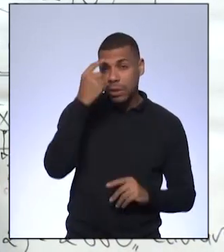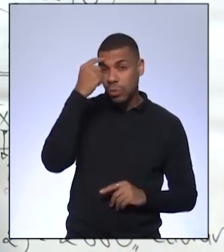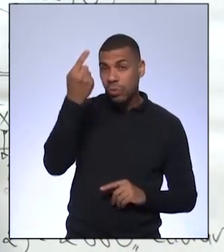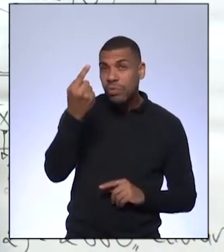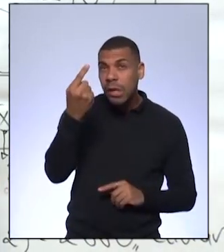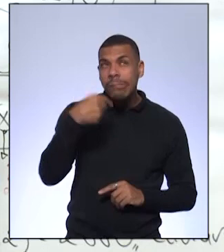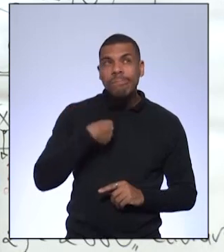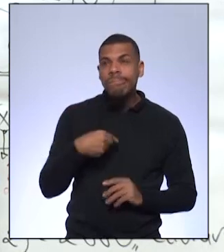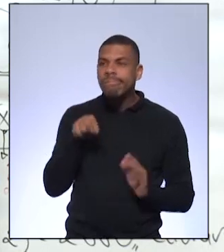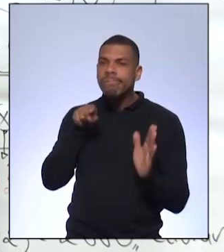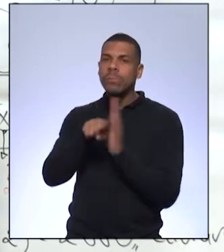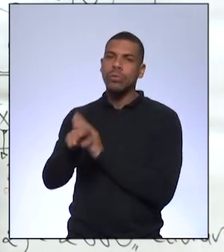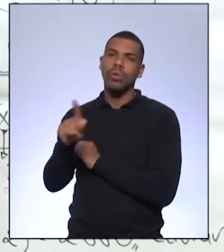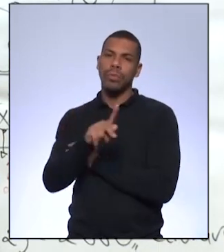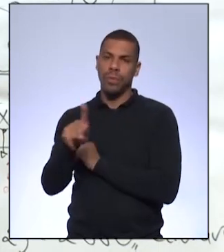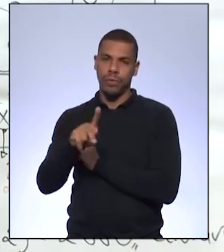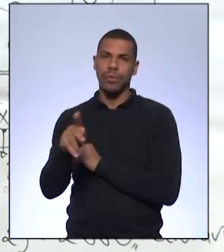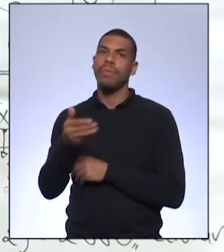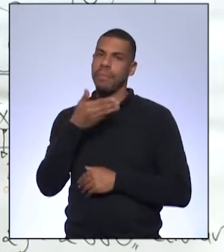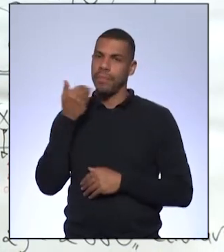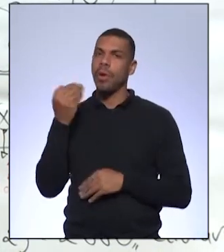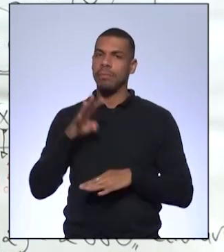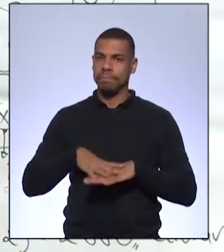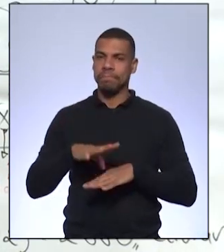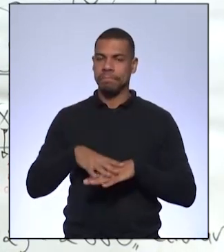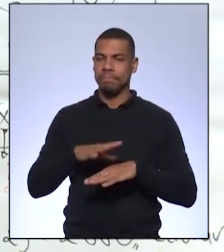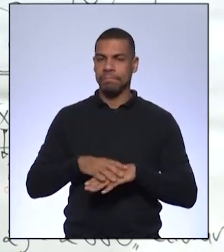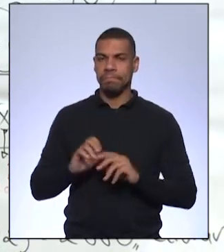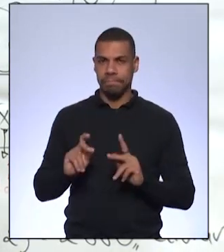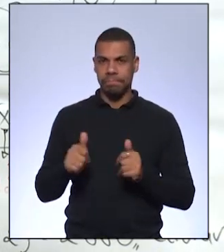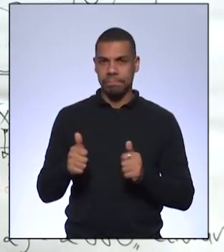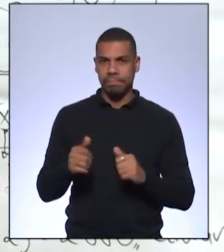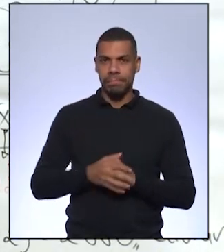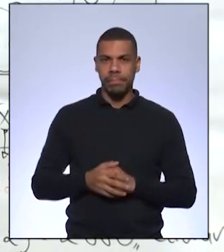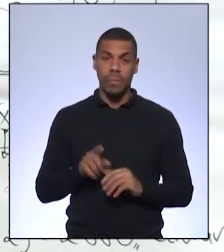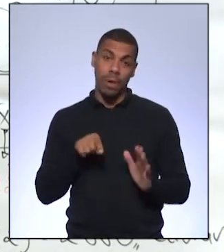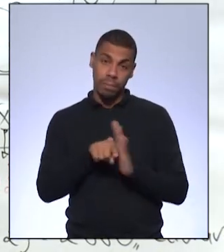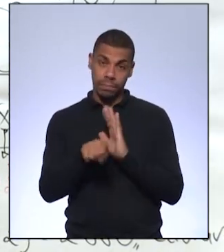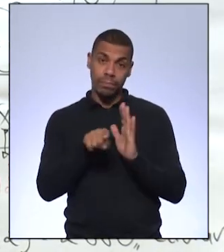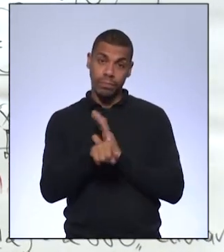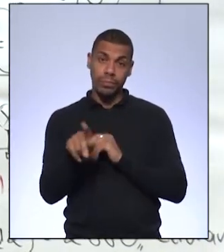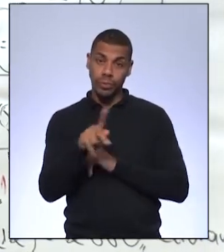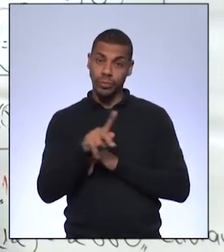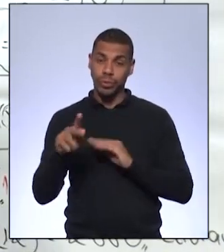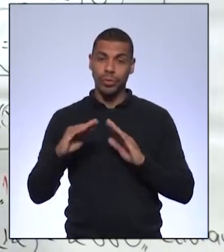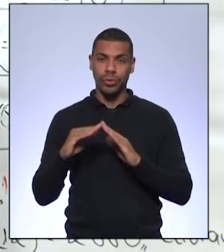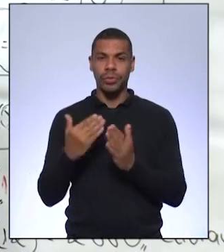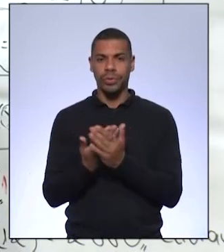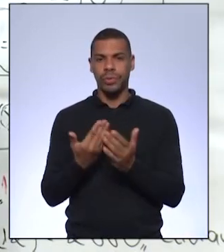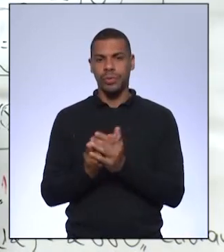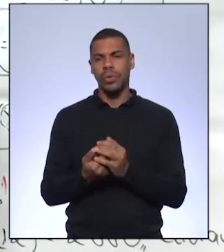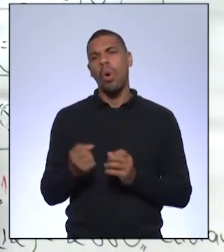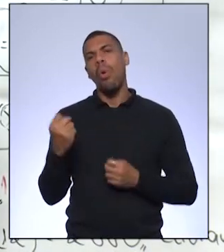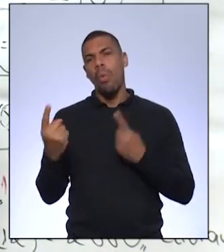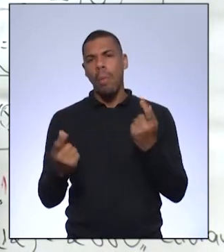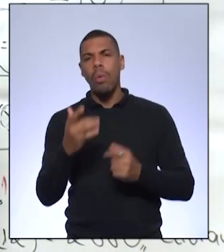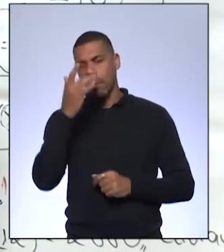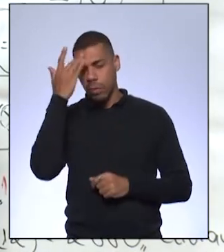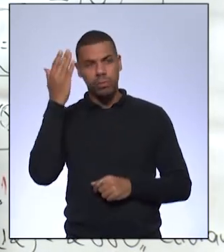tem que buscar mecanismos, você tem que procurar a resposta para alguém, no caso aí, naturalmente, seu professor ou alguém que